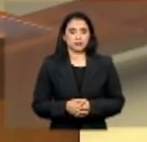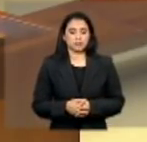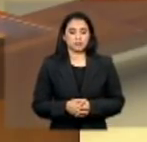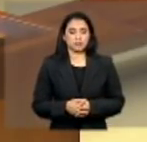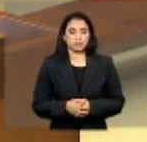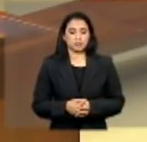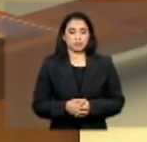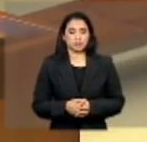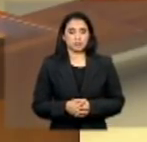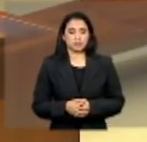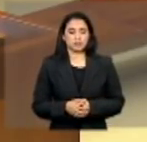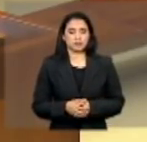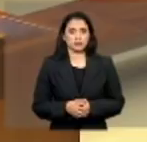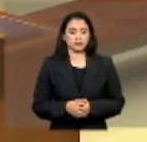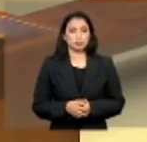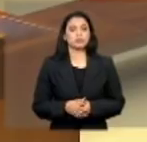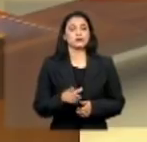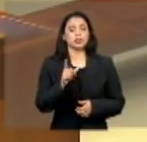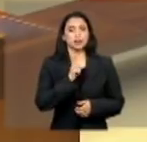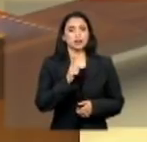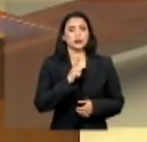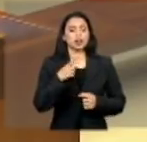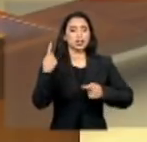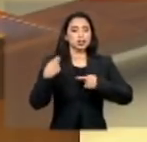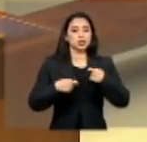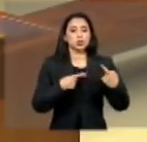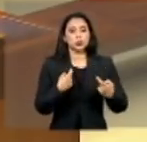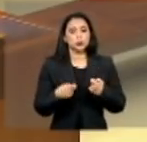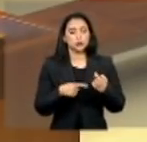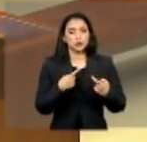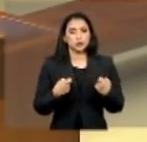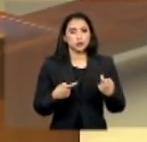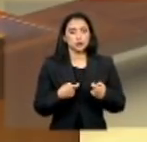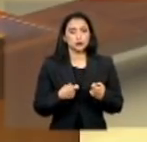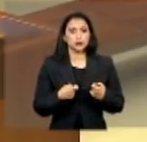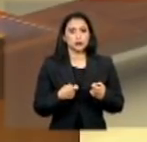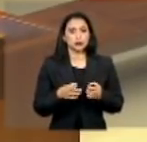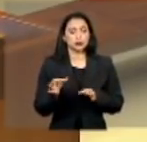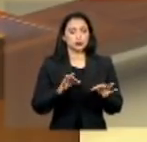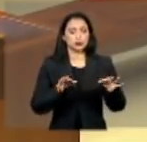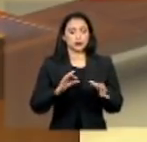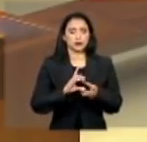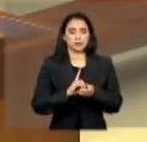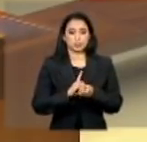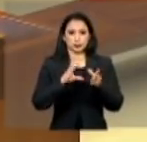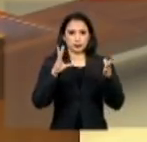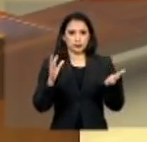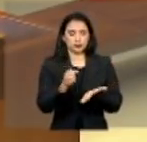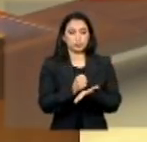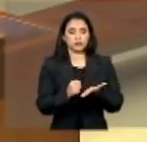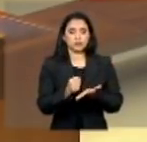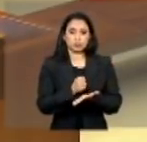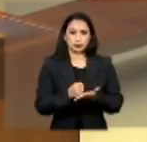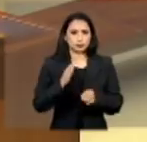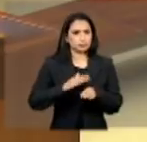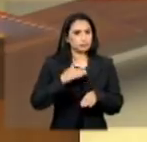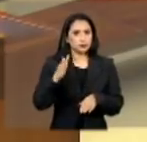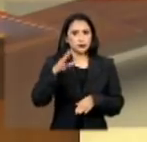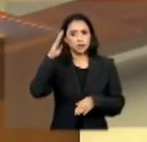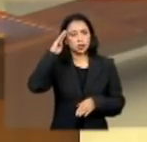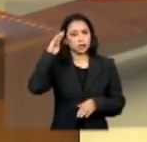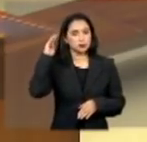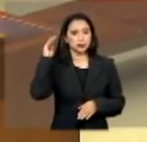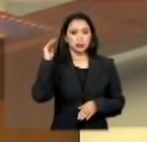aqui em jogo a discussão de uma ordem democrática tinha um princípio mais do que princípio como